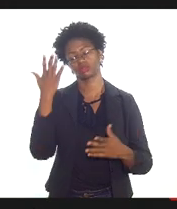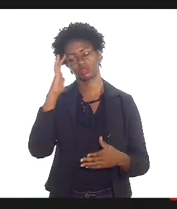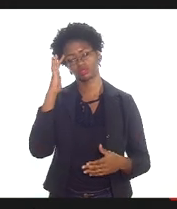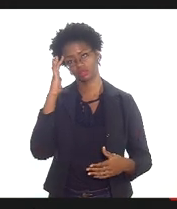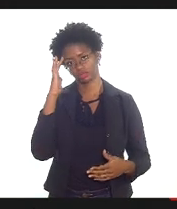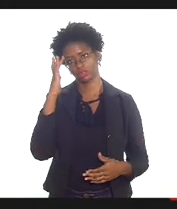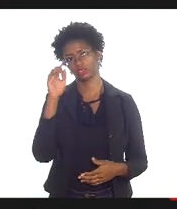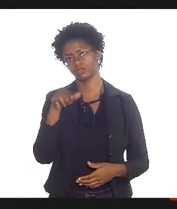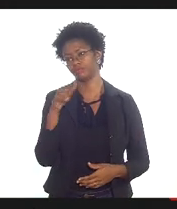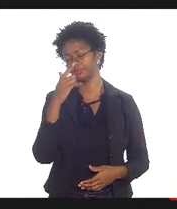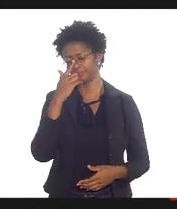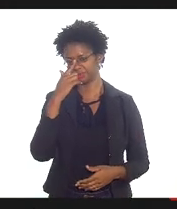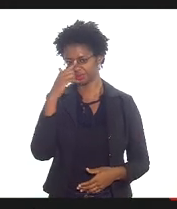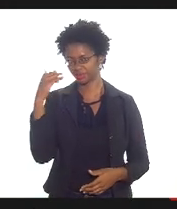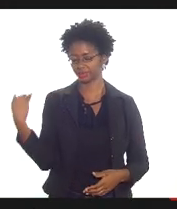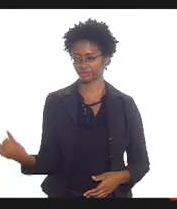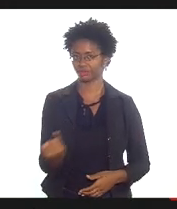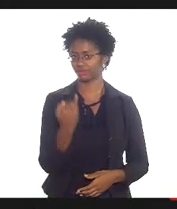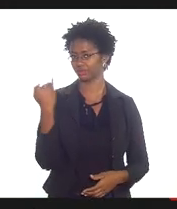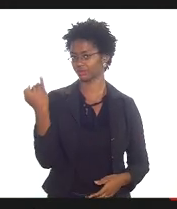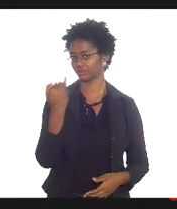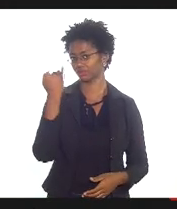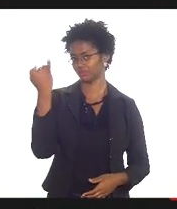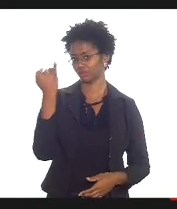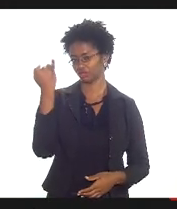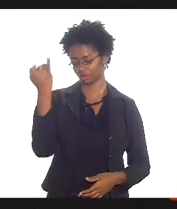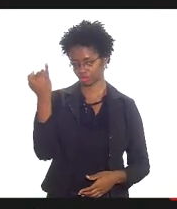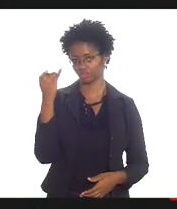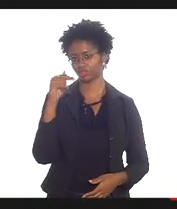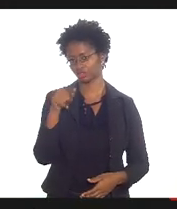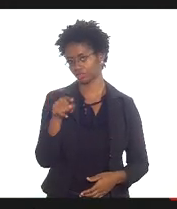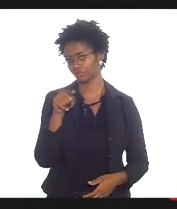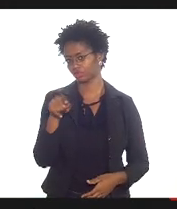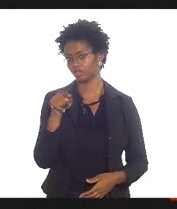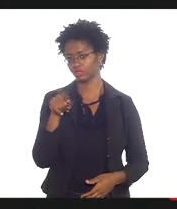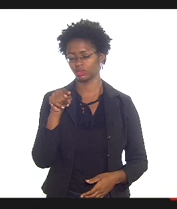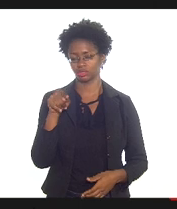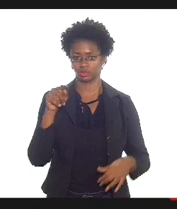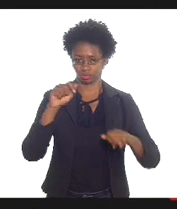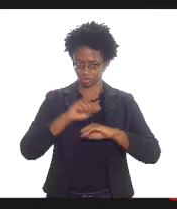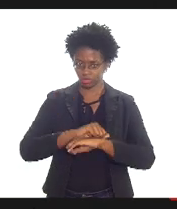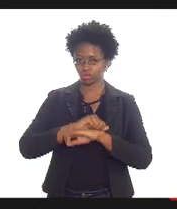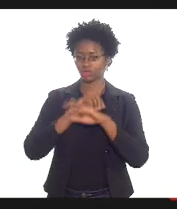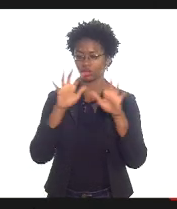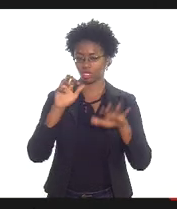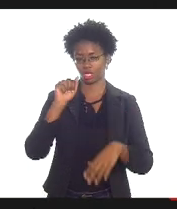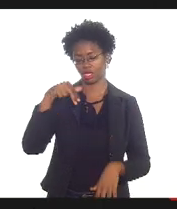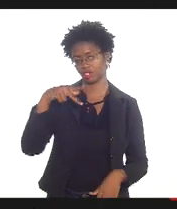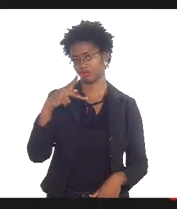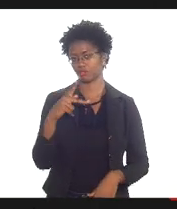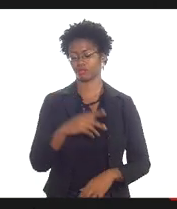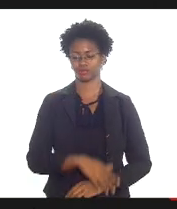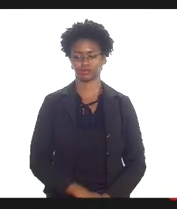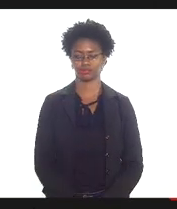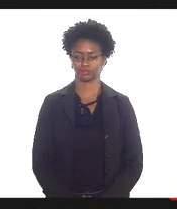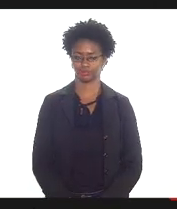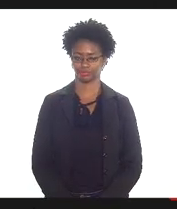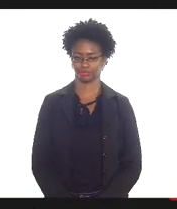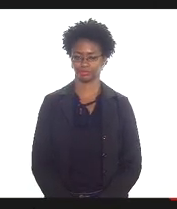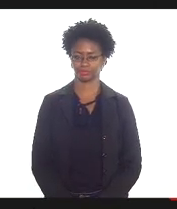relevante que a ANP precisa esclarecer melhor. Bom,